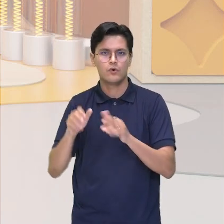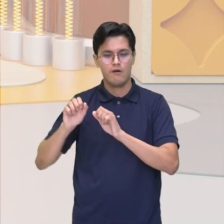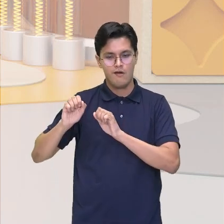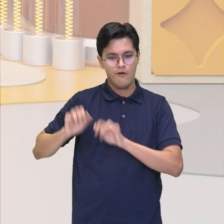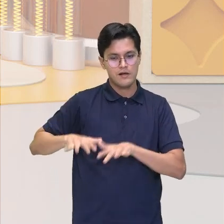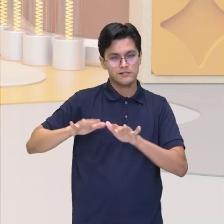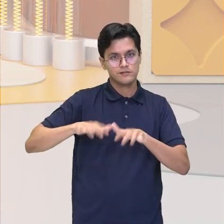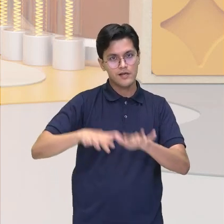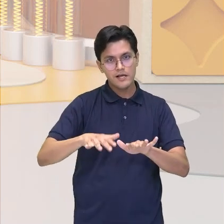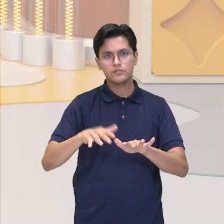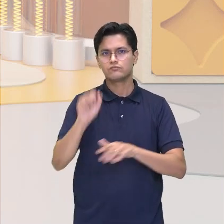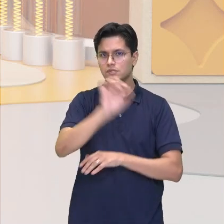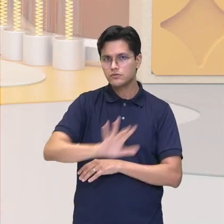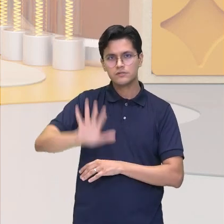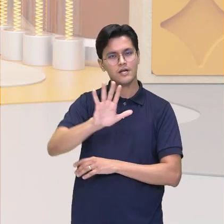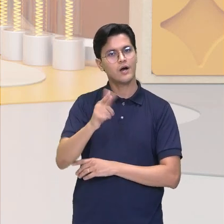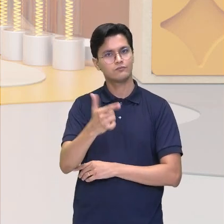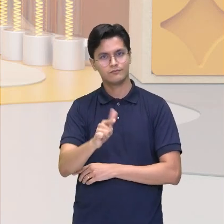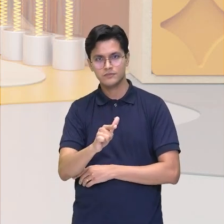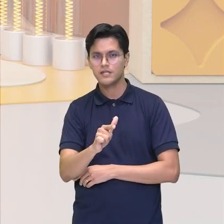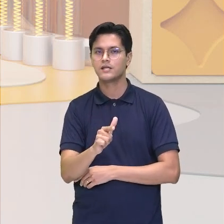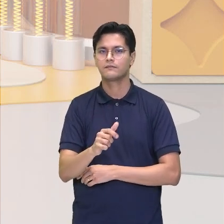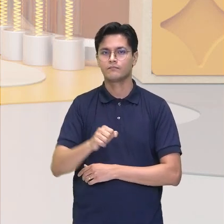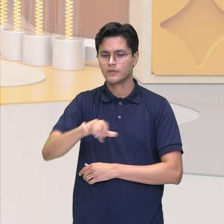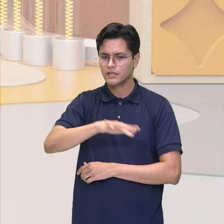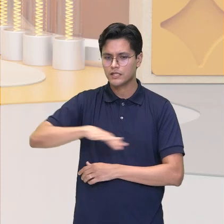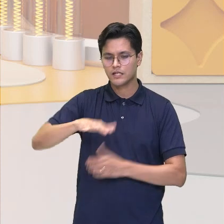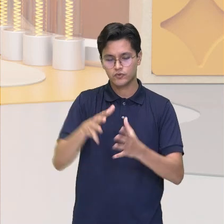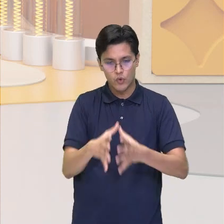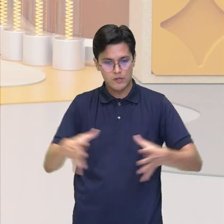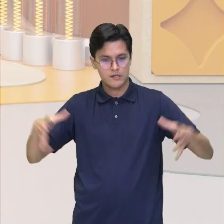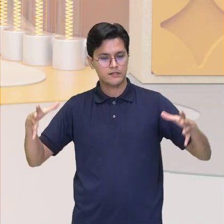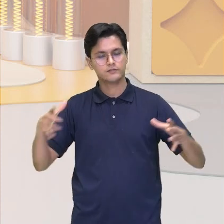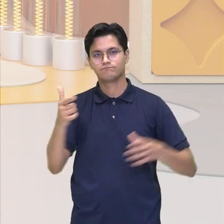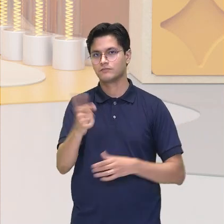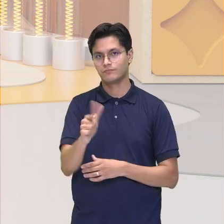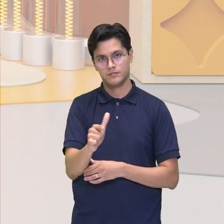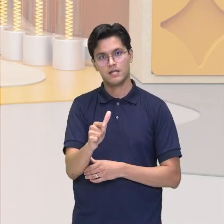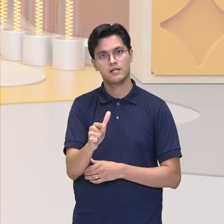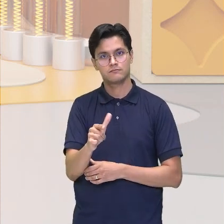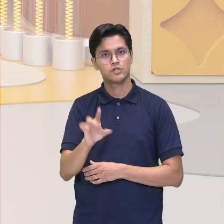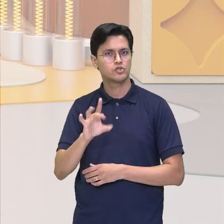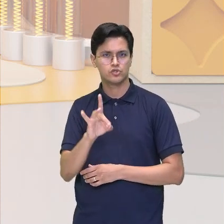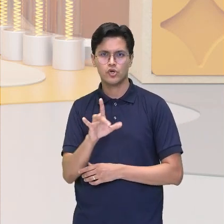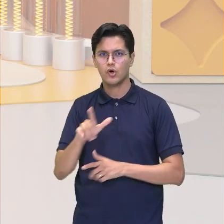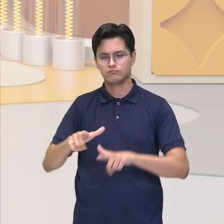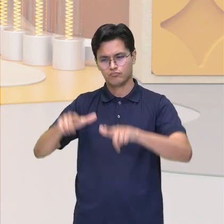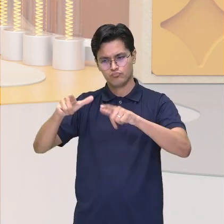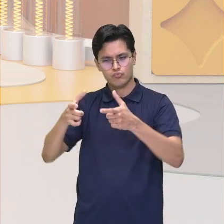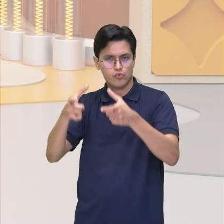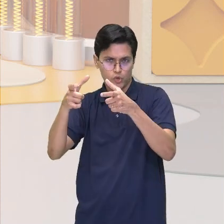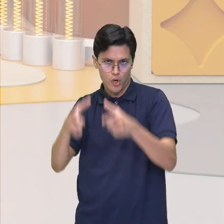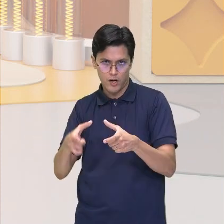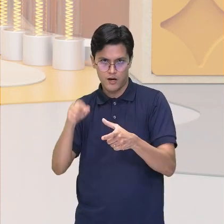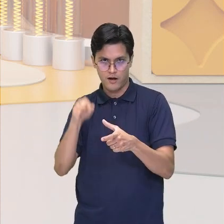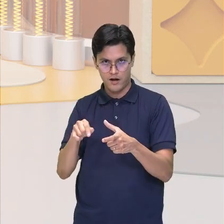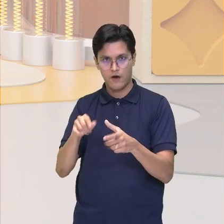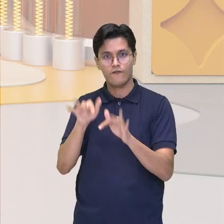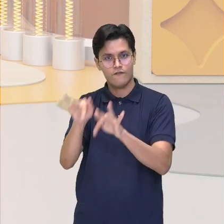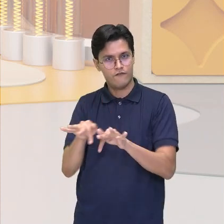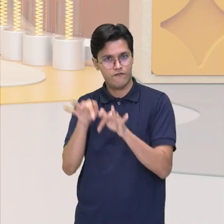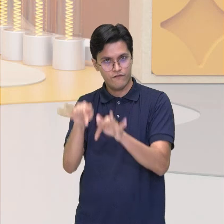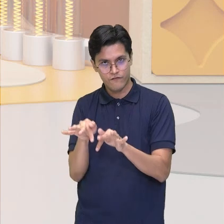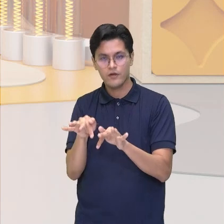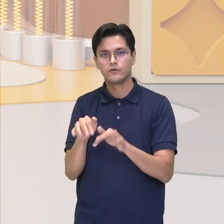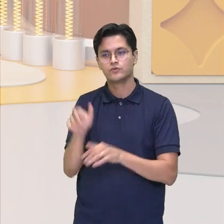ele não tinha um grande território, ele era apenas rei sobre o seu feudo. Numa monarquia centralizada,